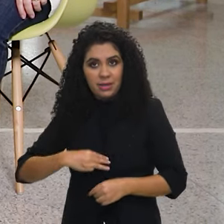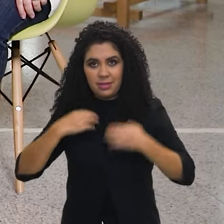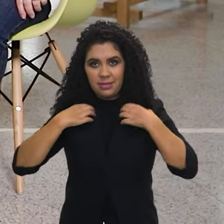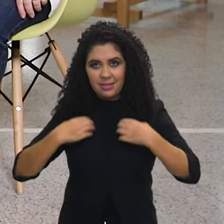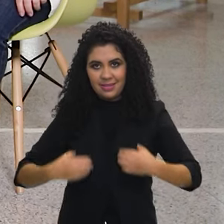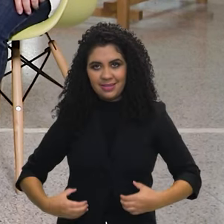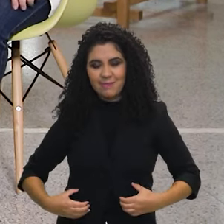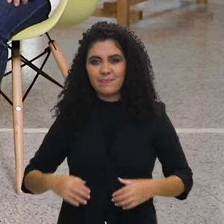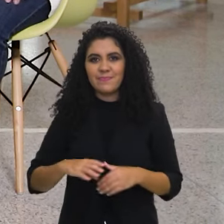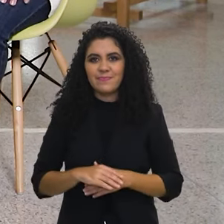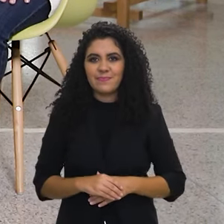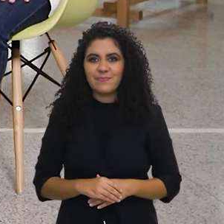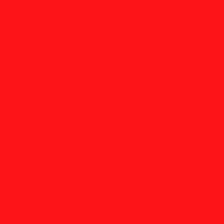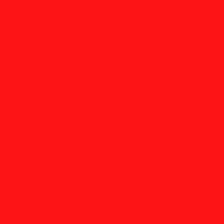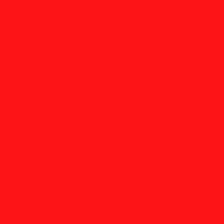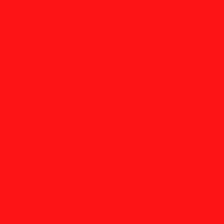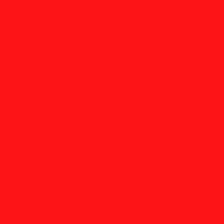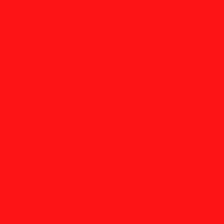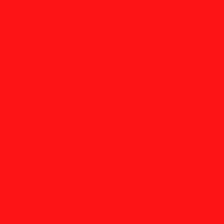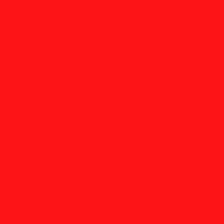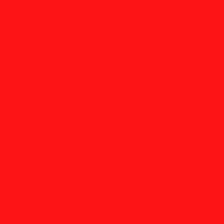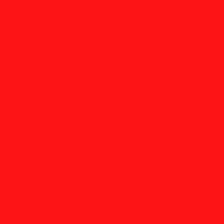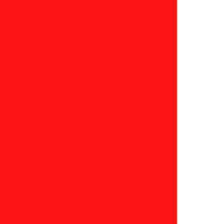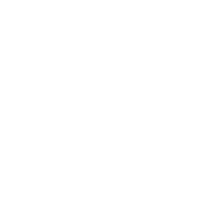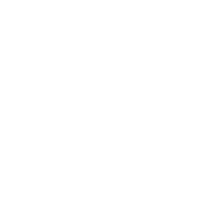mulheres Cida Gonçalves não saia